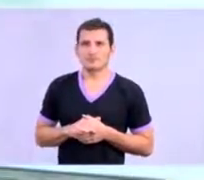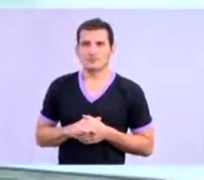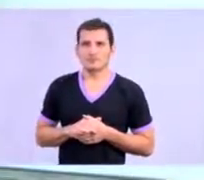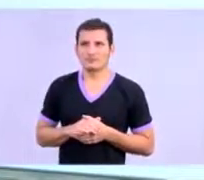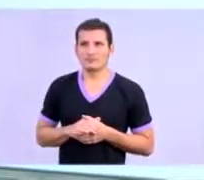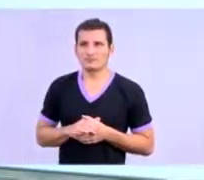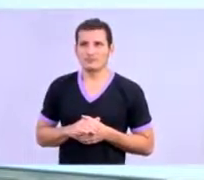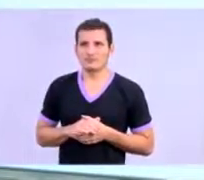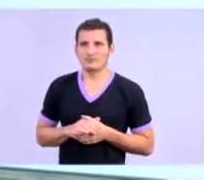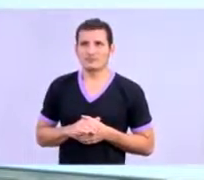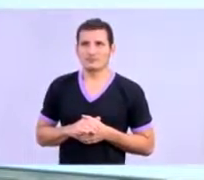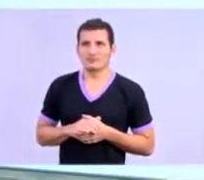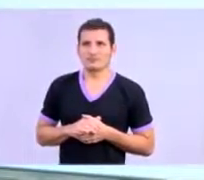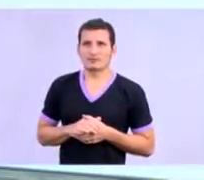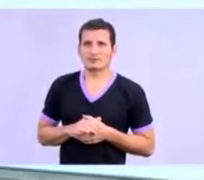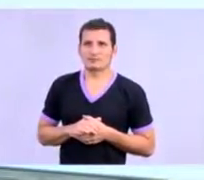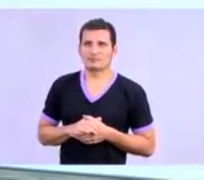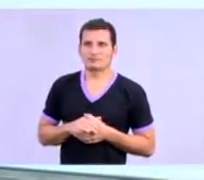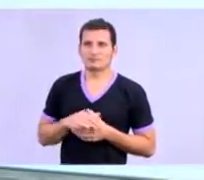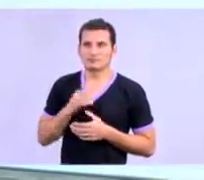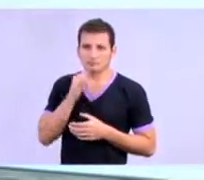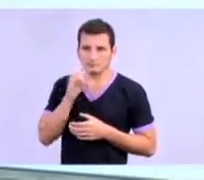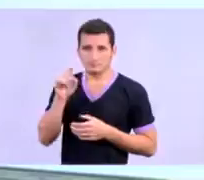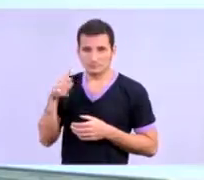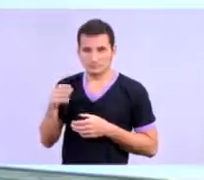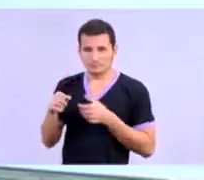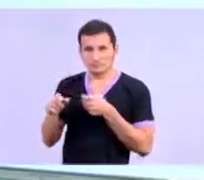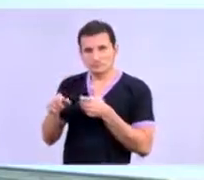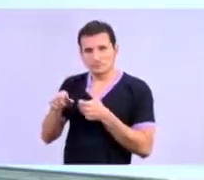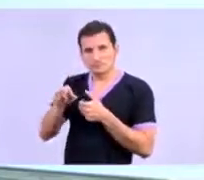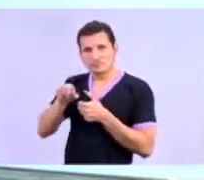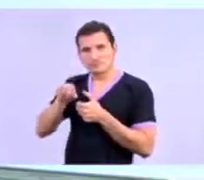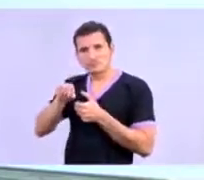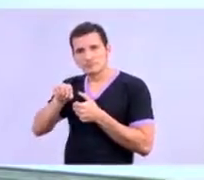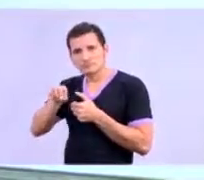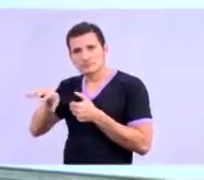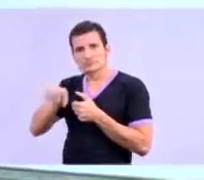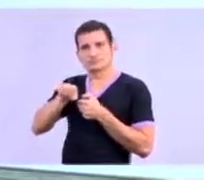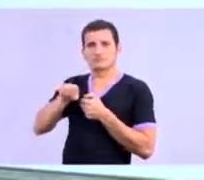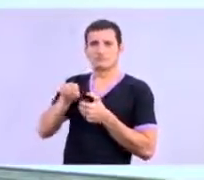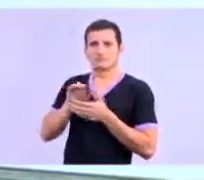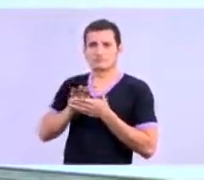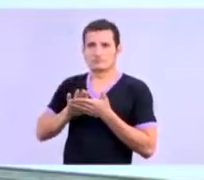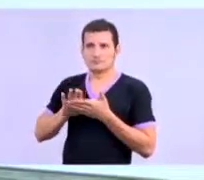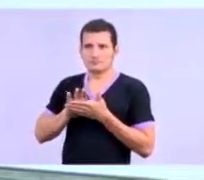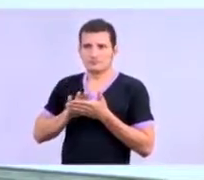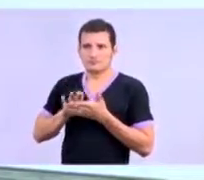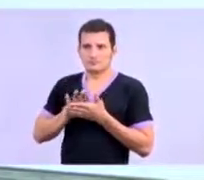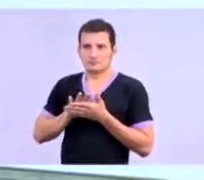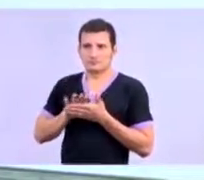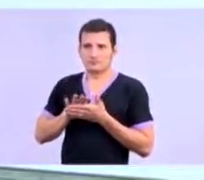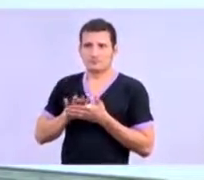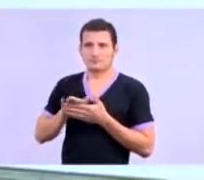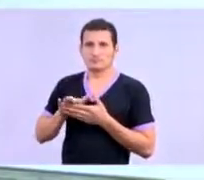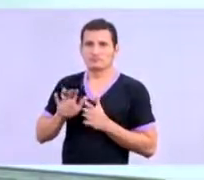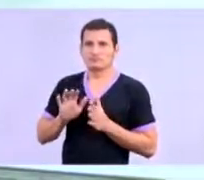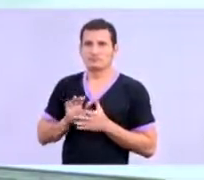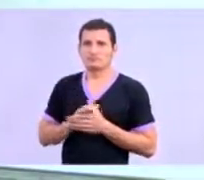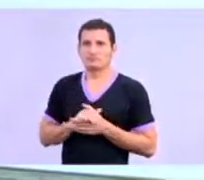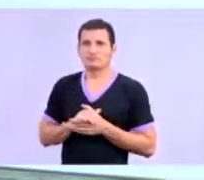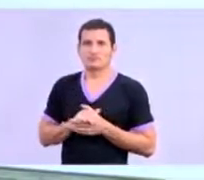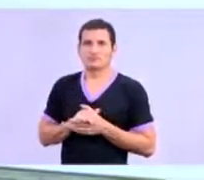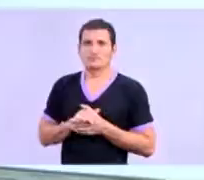ficar sem piscar na próxima vez, porque não, vocês podem até ter perguntado, acende é 1, não acende é